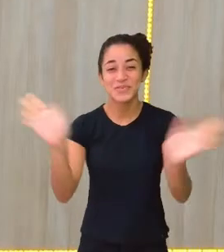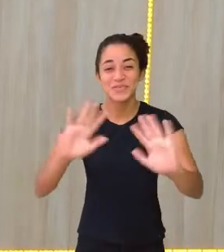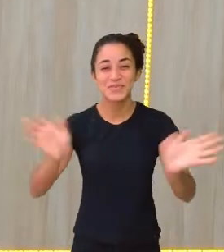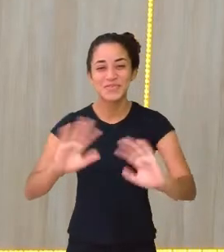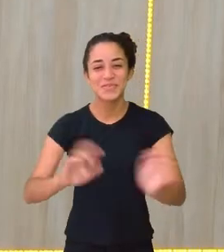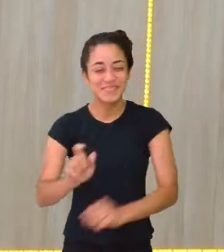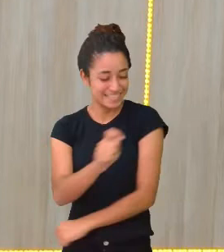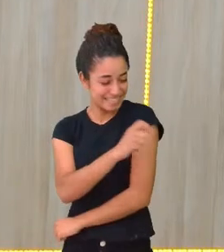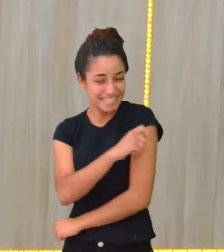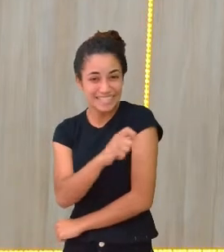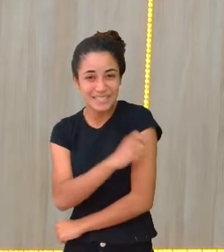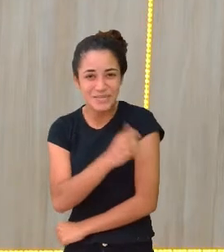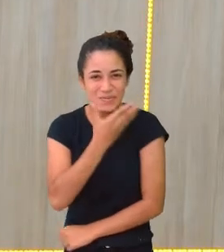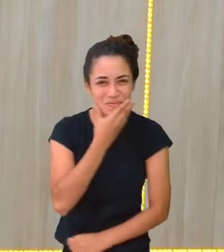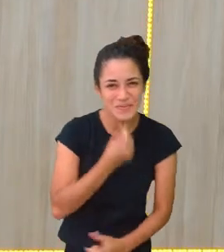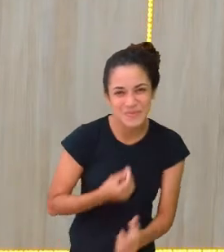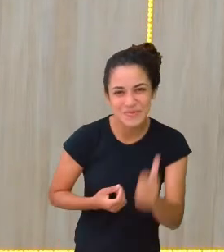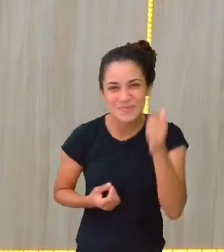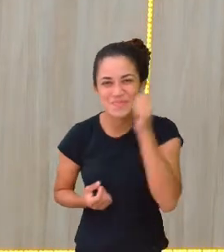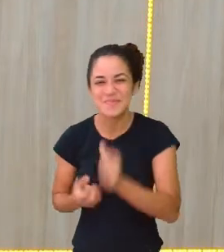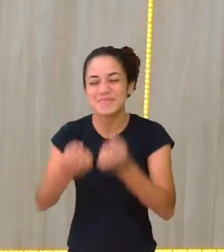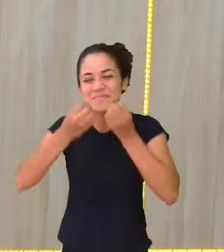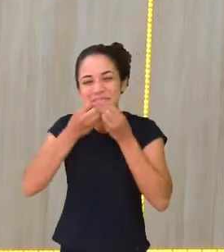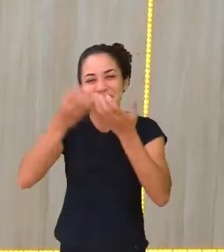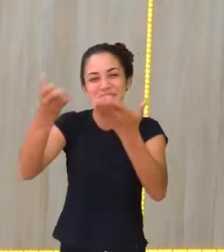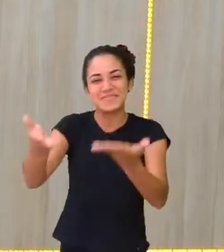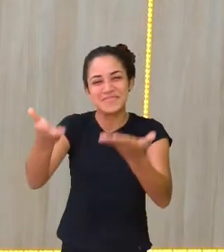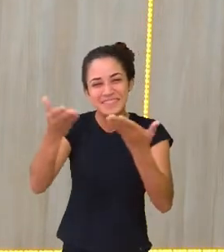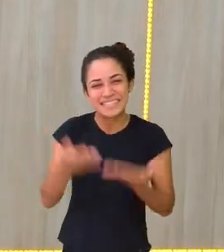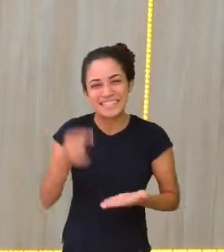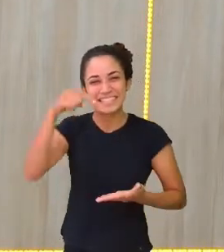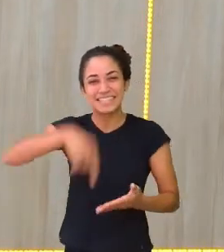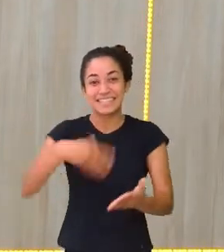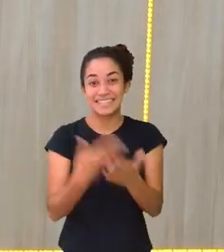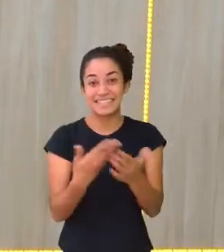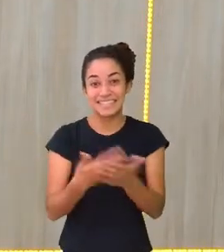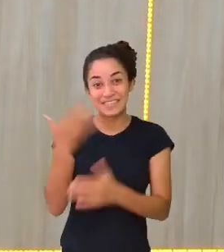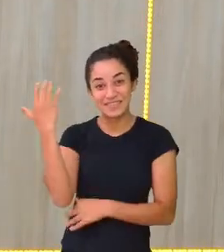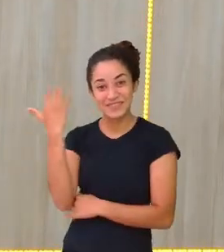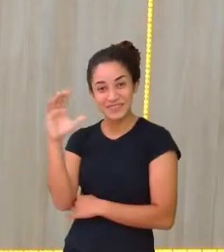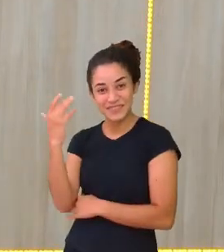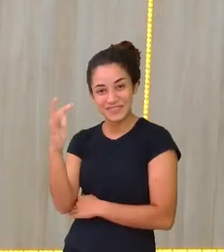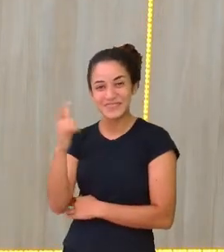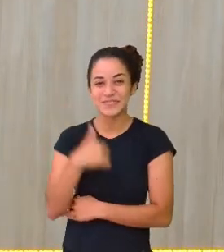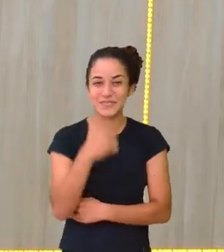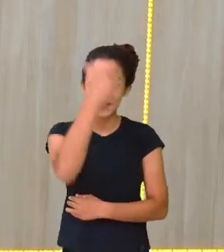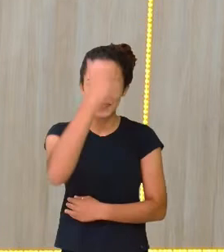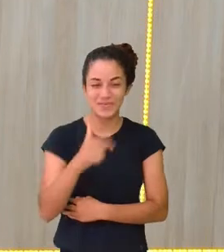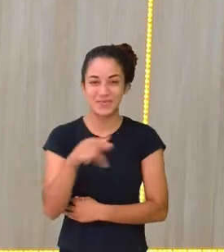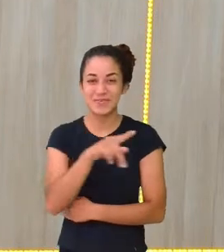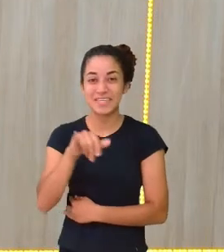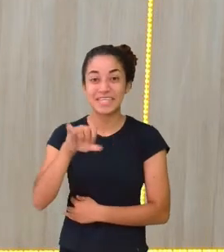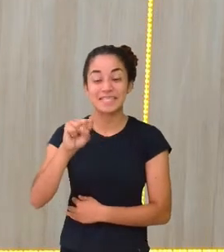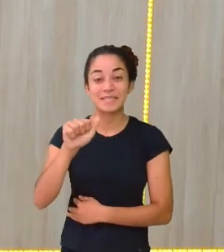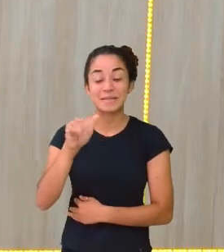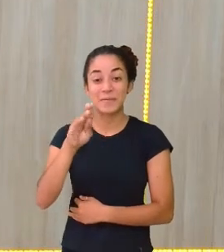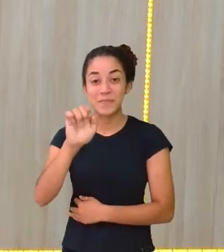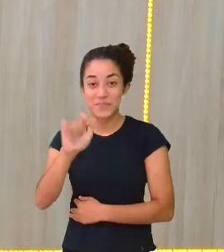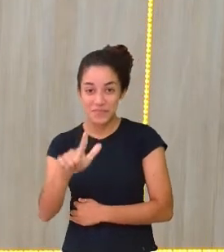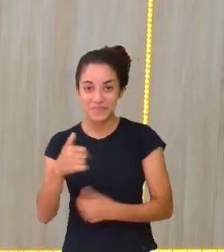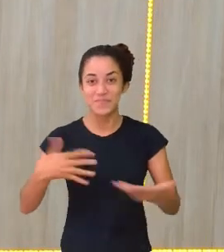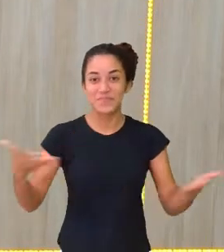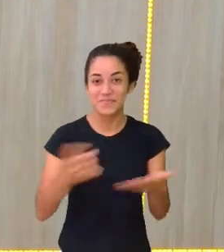Olá, alunos e alunas, sejam todos bem-vindos a mais uma aula de ciências. Eu sou a professora Isabel e hoje nós